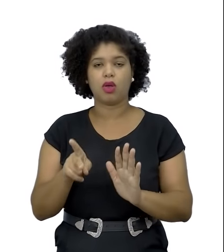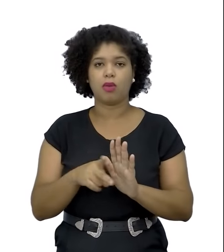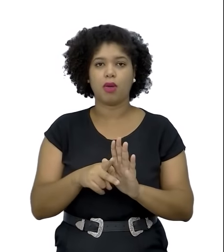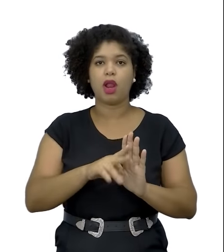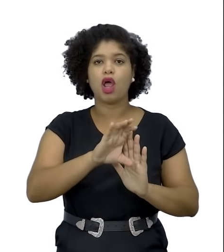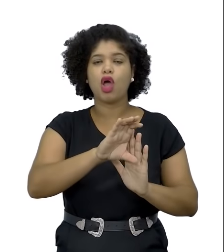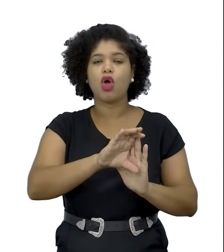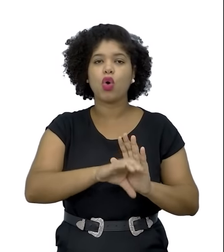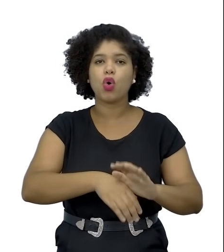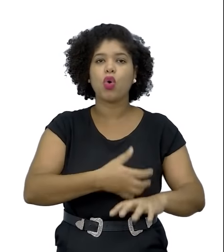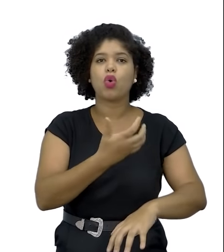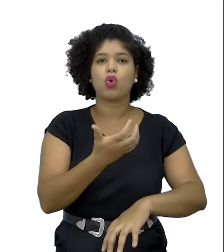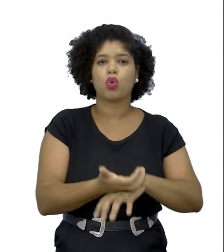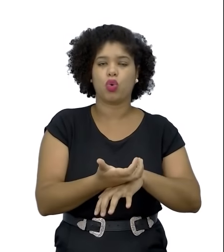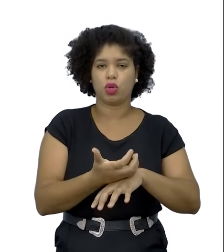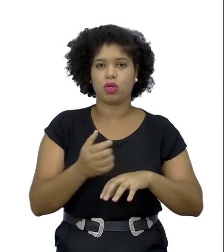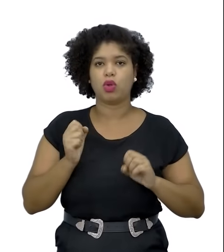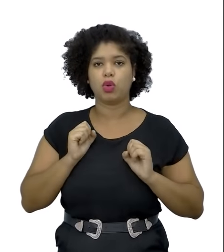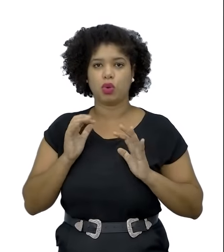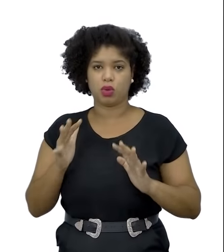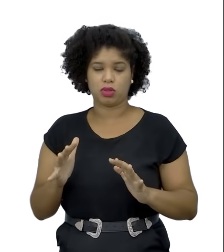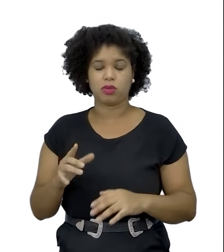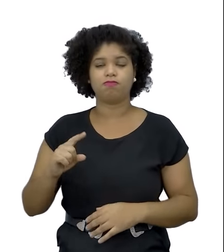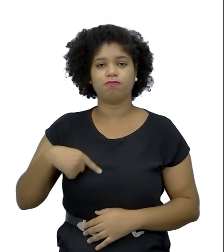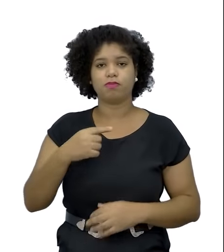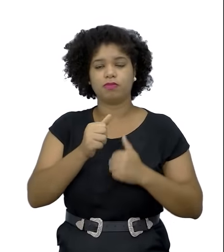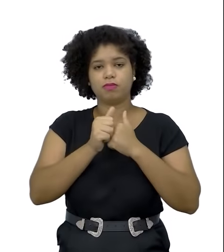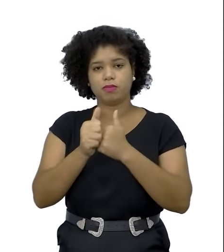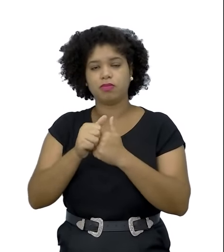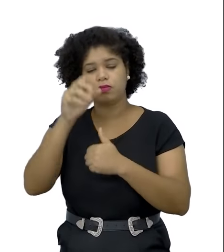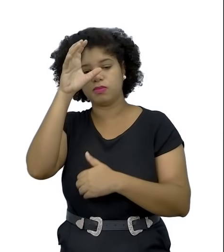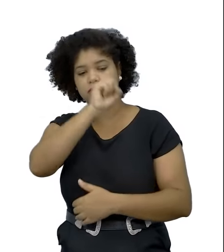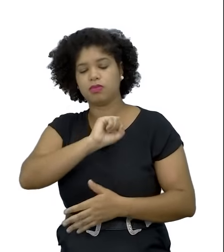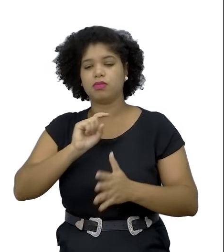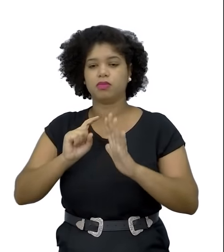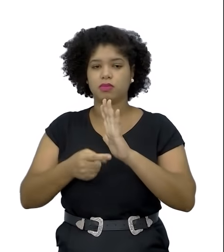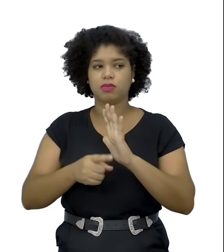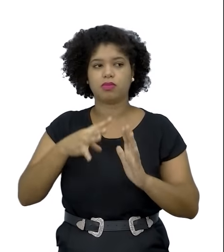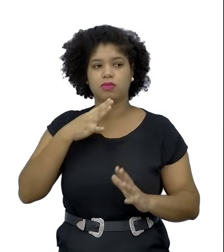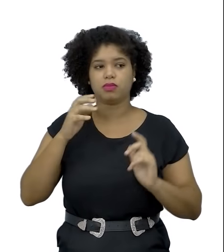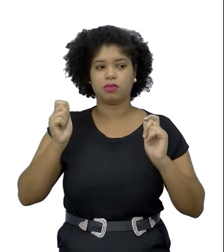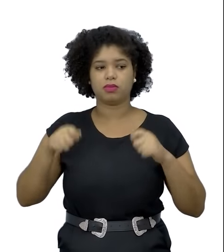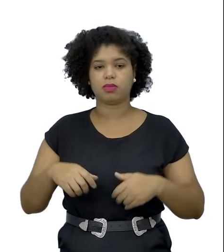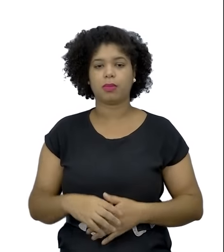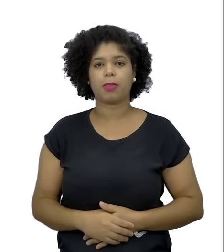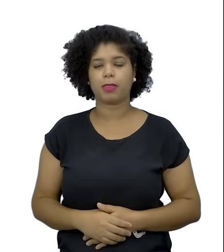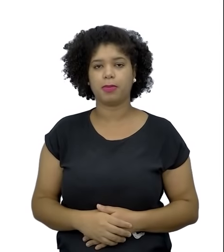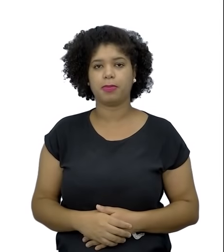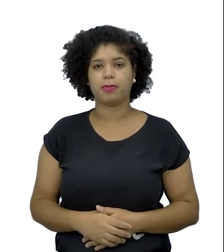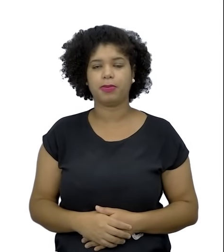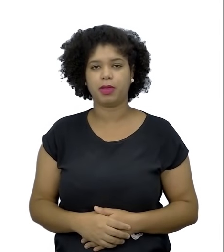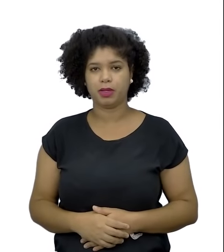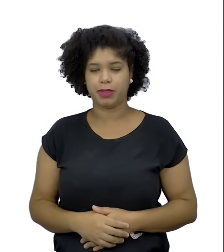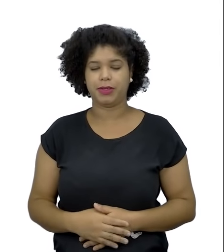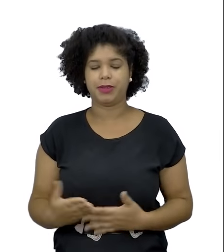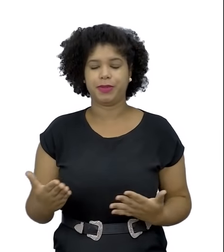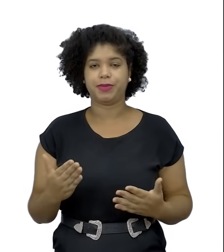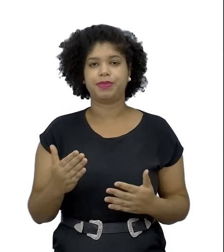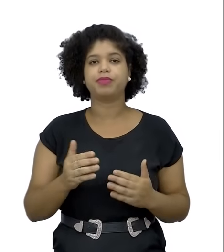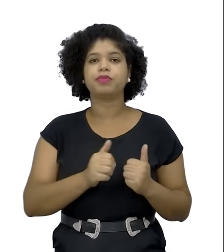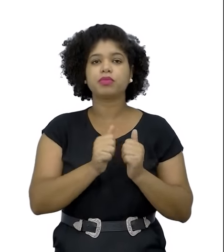mas é a base para continuar aprendendo, para aprofundar nos conhecimentos. Na sequência didática